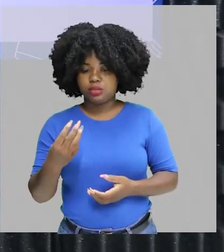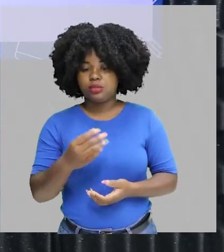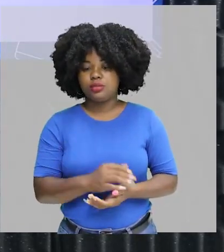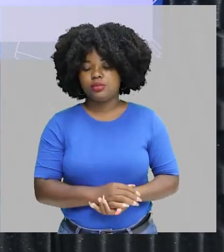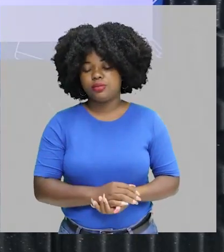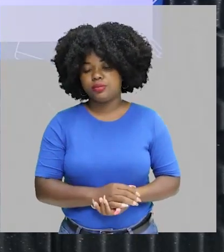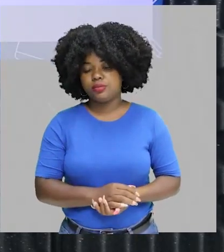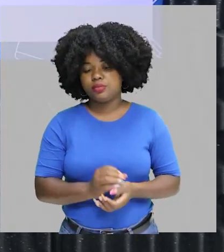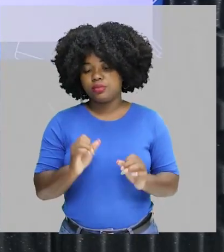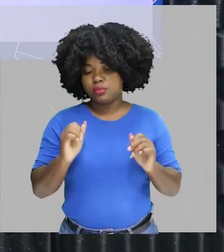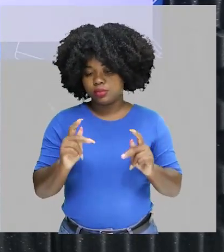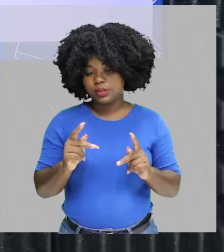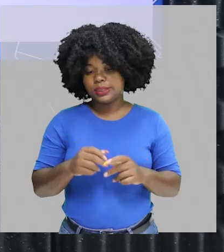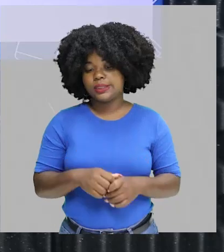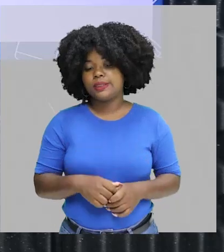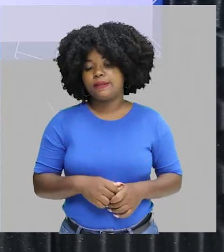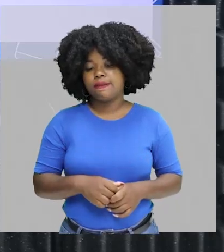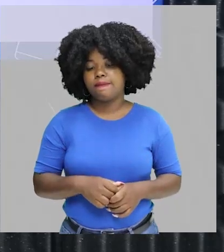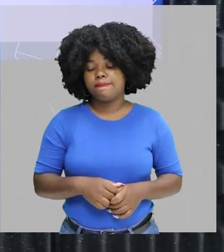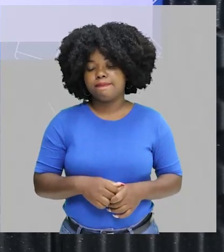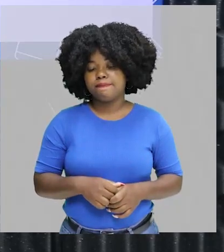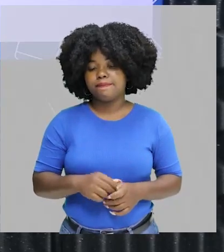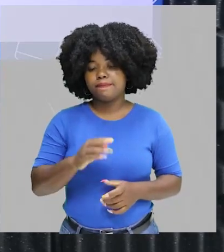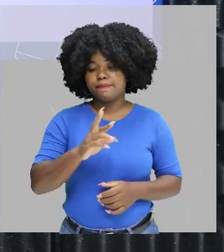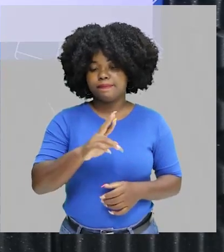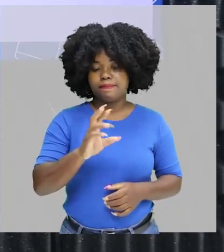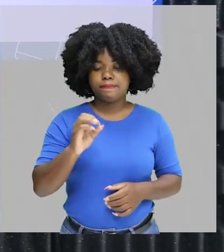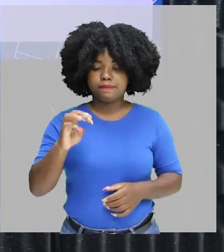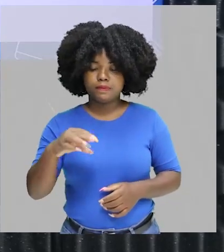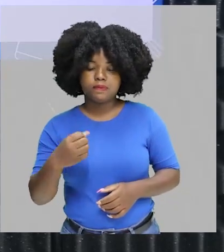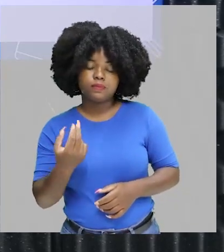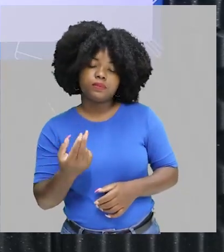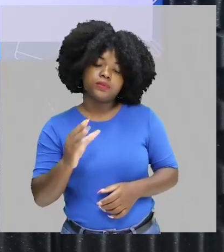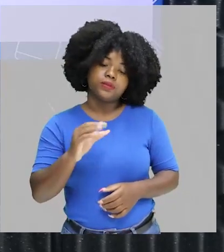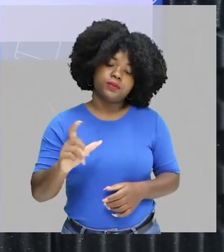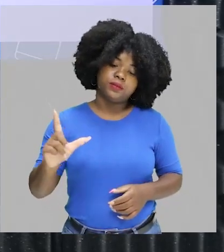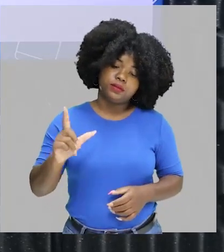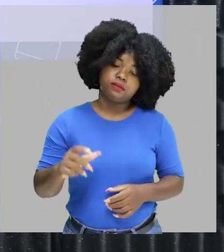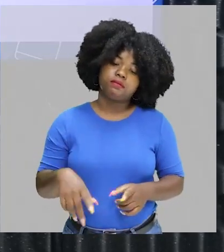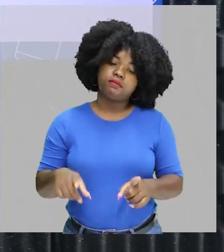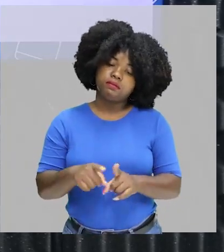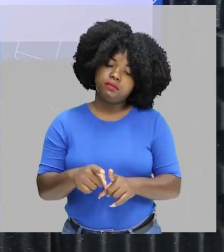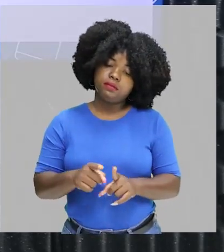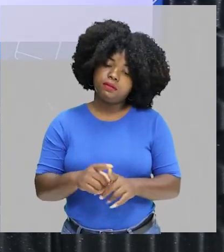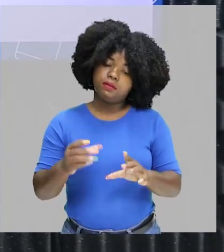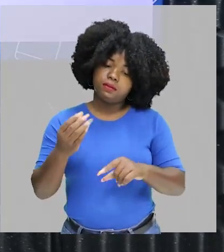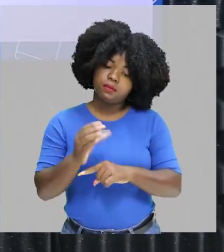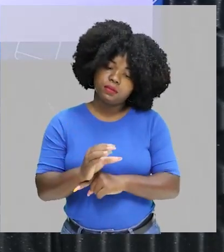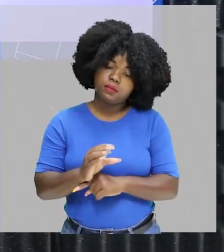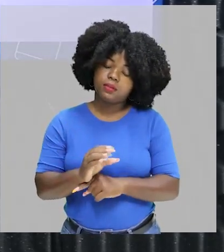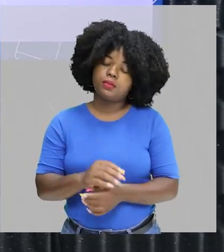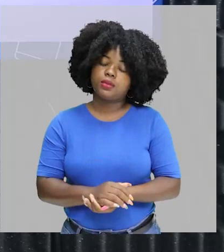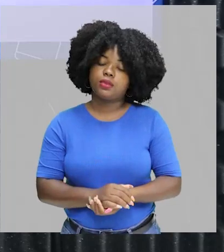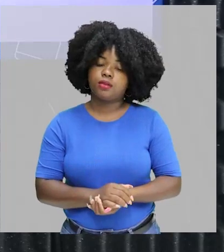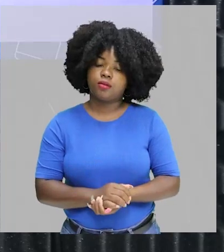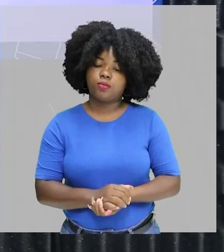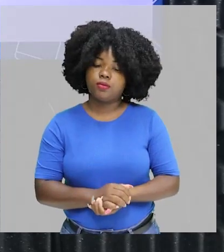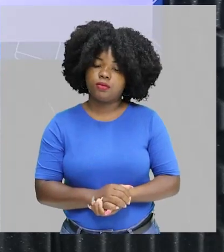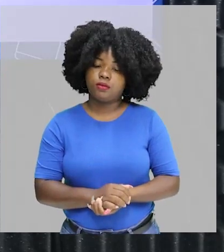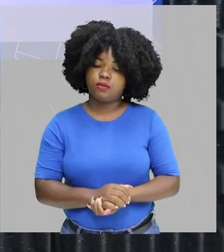CH3, ok? E o bromo, ou o cloro, iodo, ele vai para o carbono